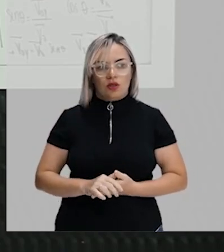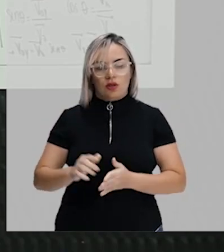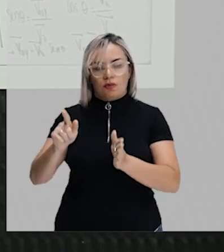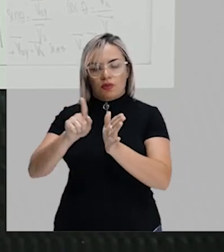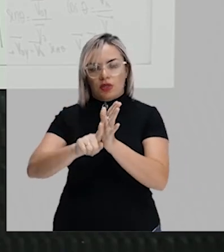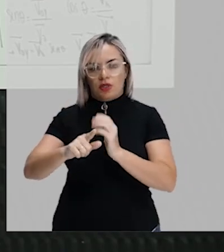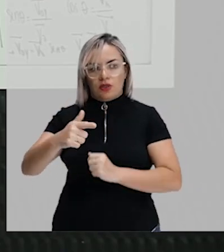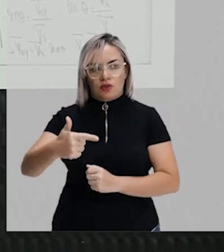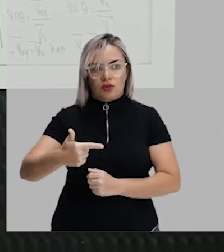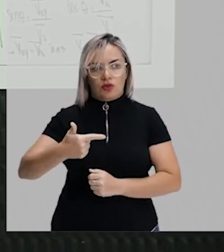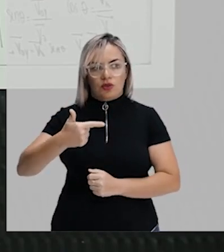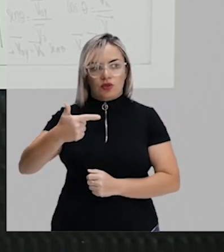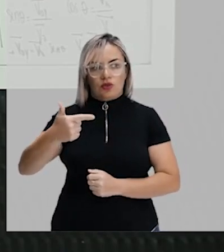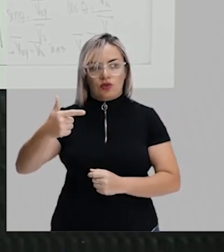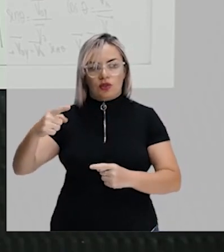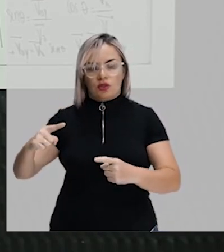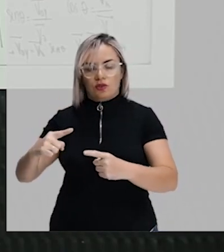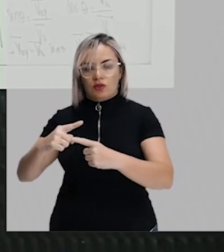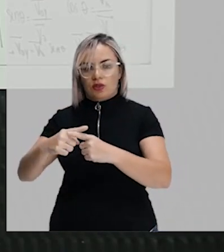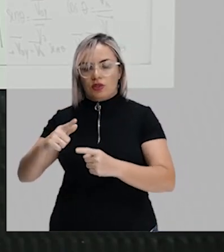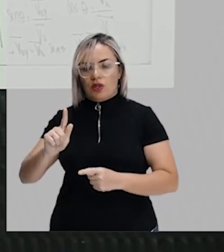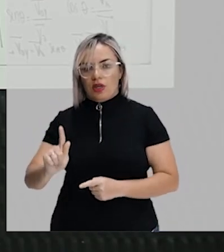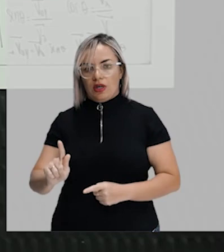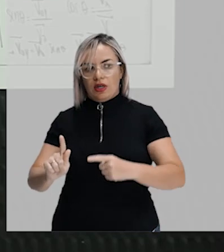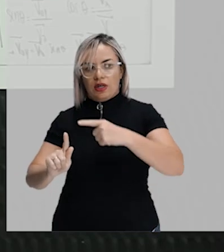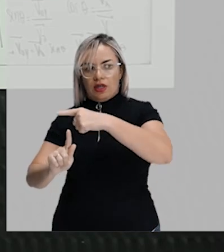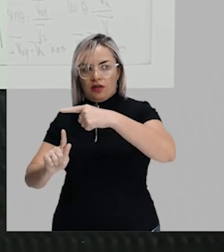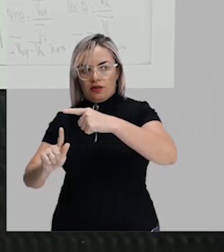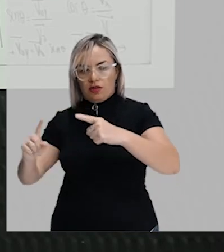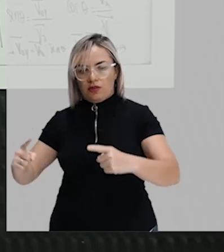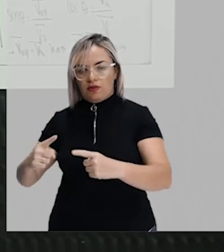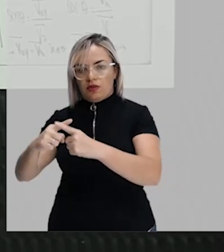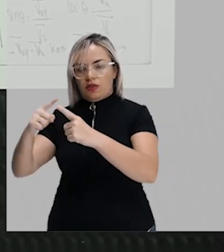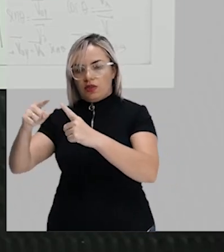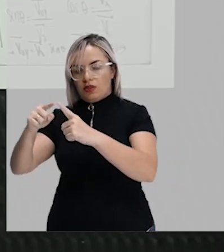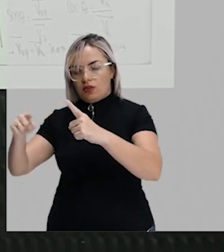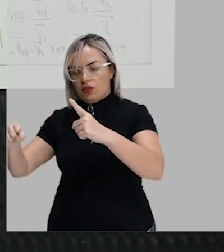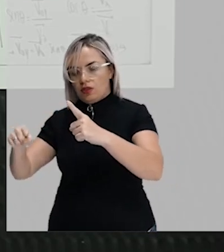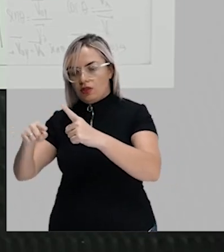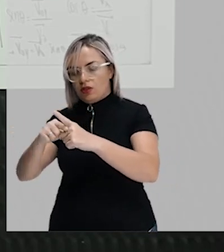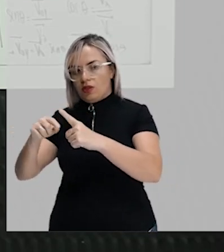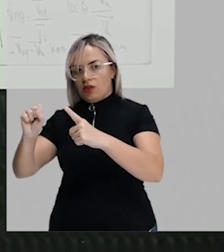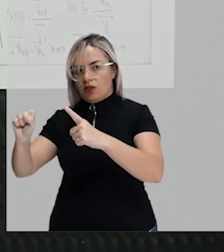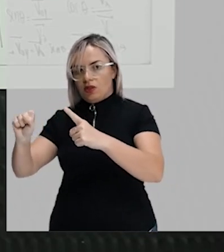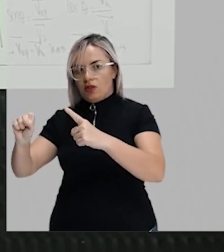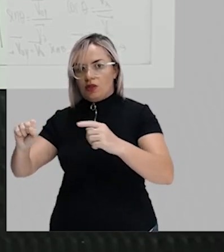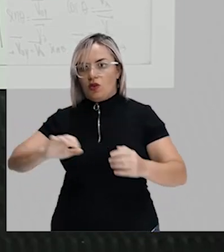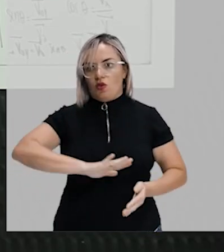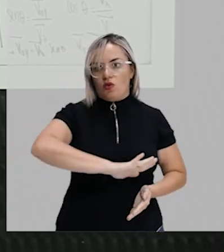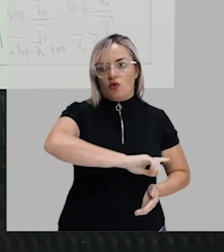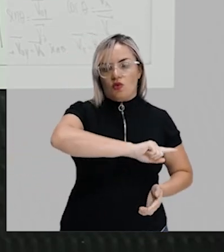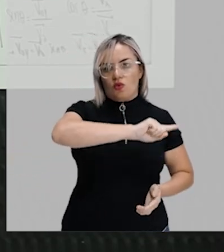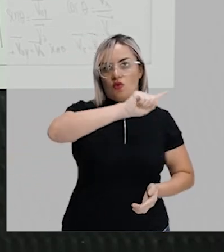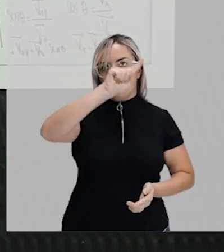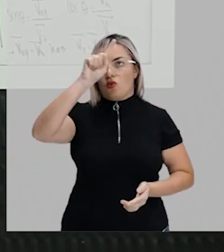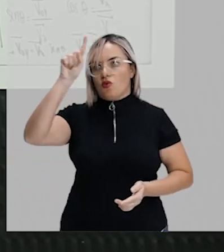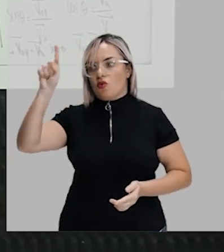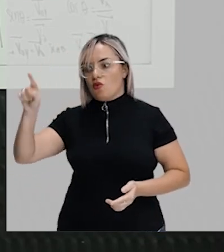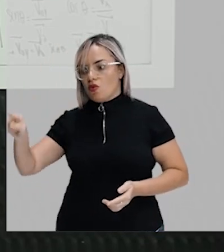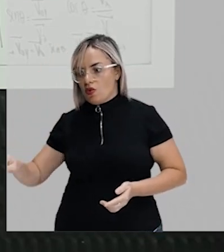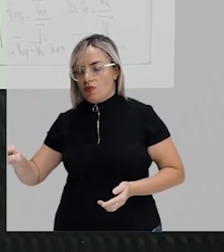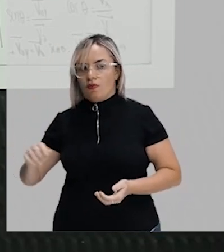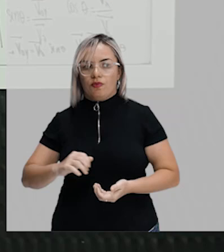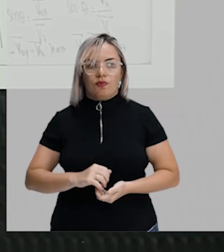Vezes o ΔS aqui, né? O espaço que ele vai percorrer, tá certo? No caso, o alcance, ok? No caso, o alcance que ele vai